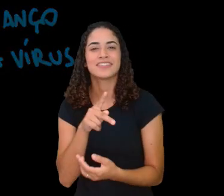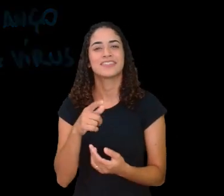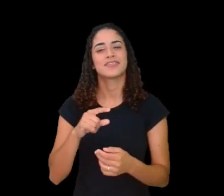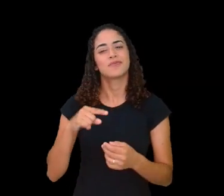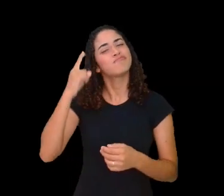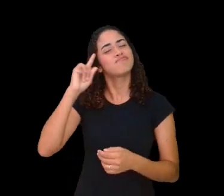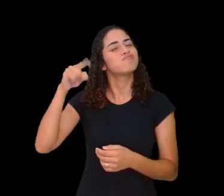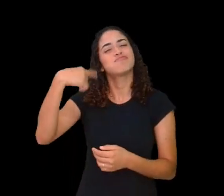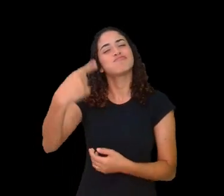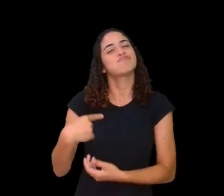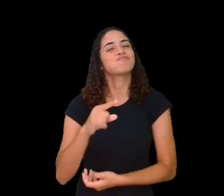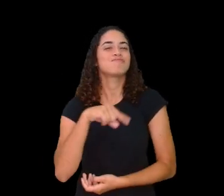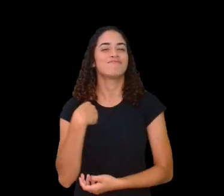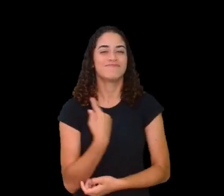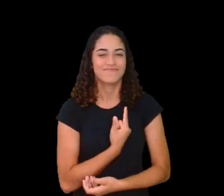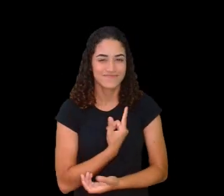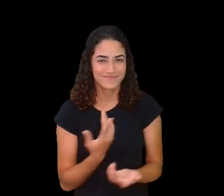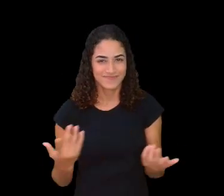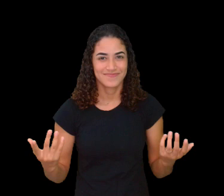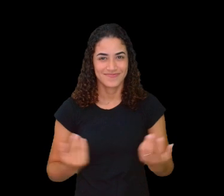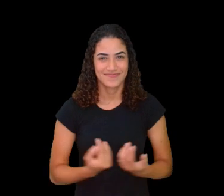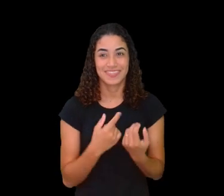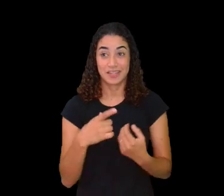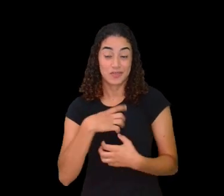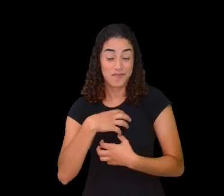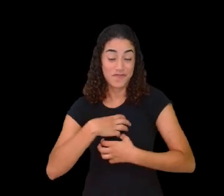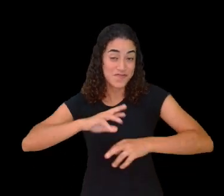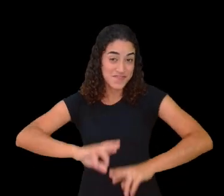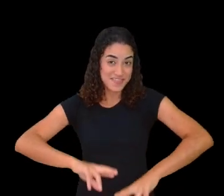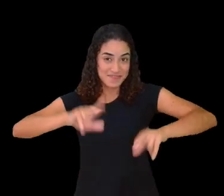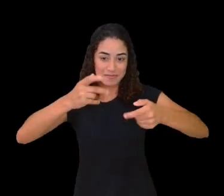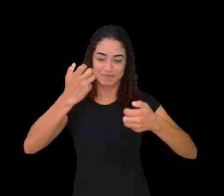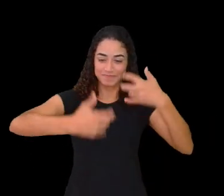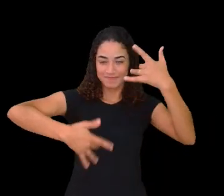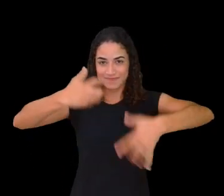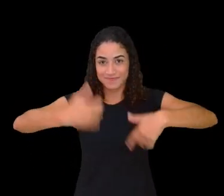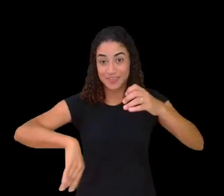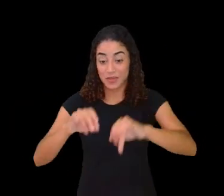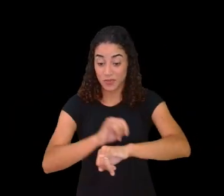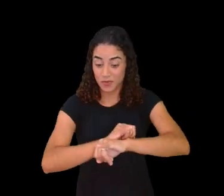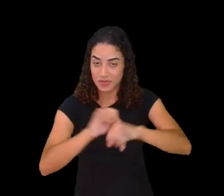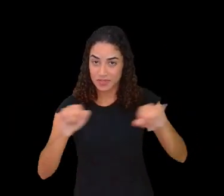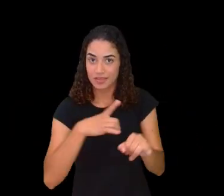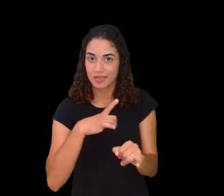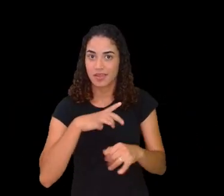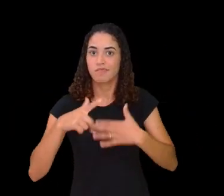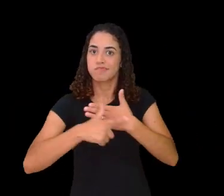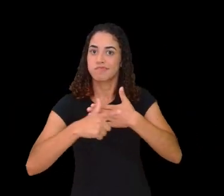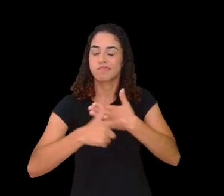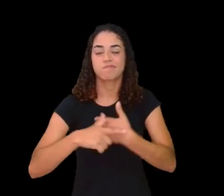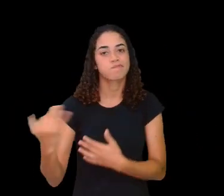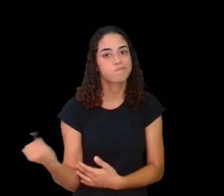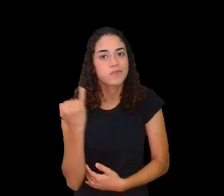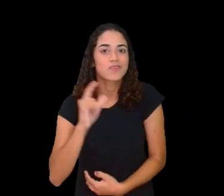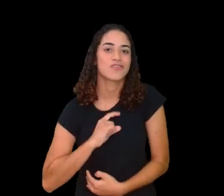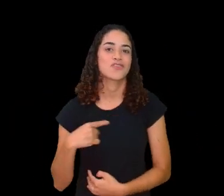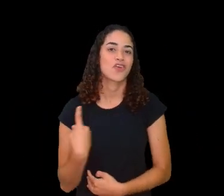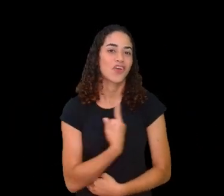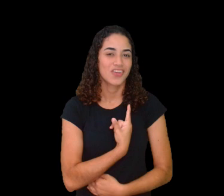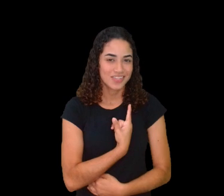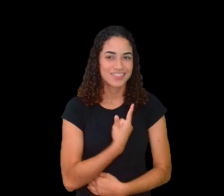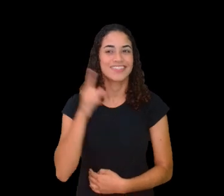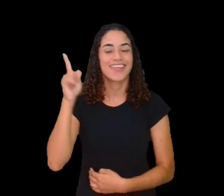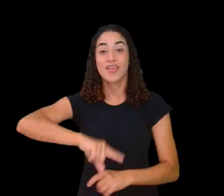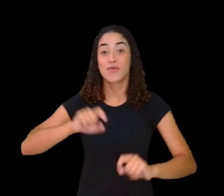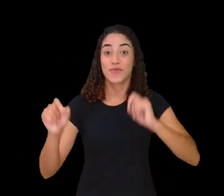nosso dia a dia mesmo. Apesar desse jeito diferente de falar, a notícia tem uma função muito importante para a gente, que é a